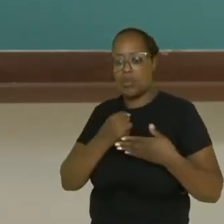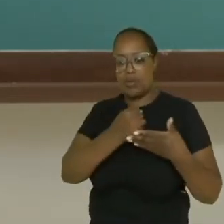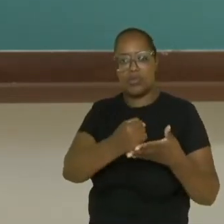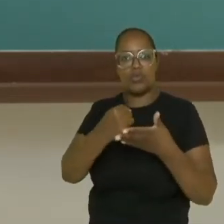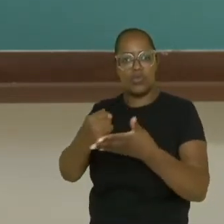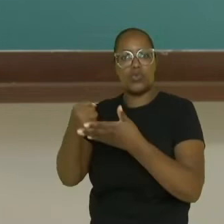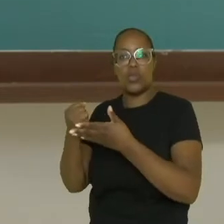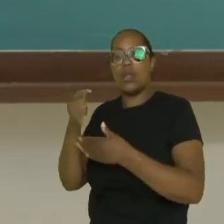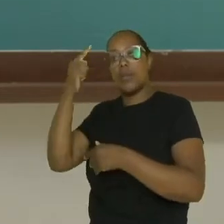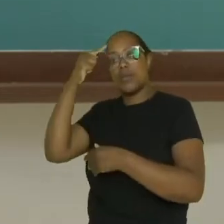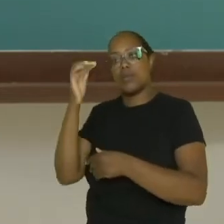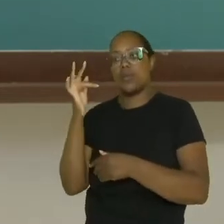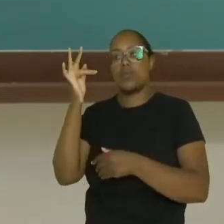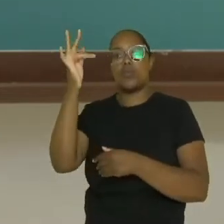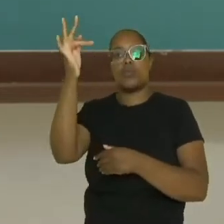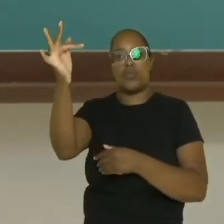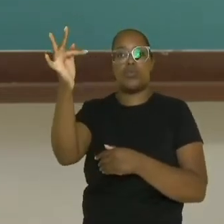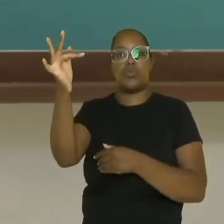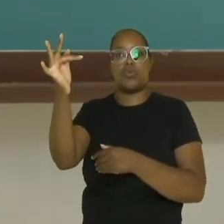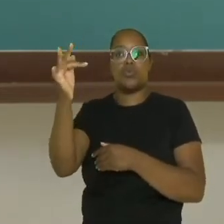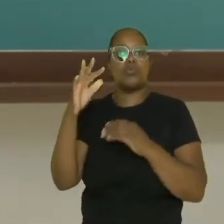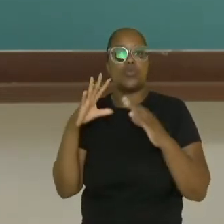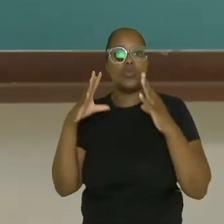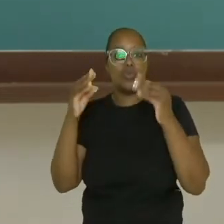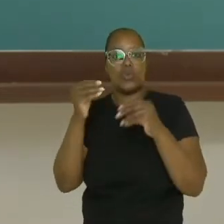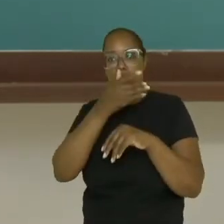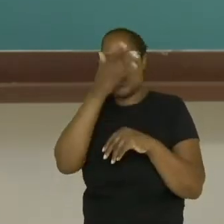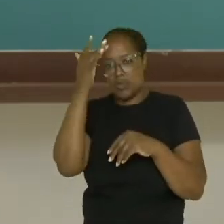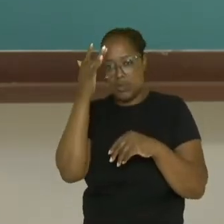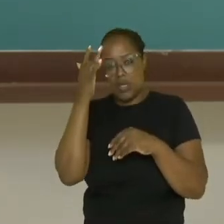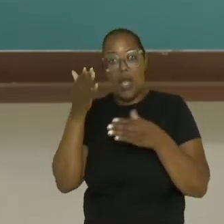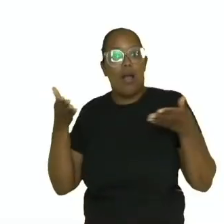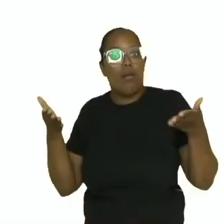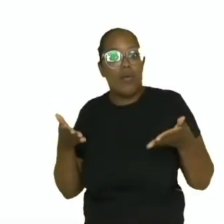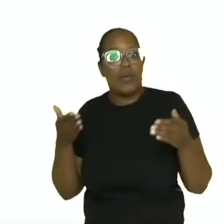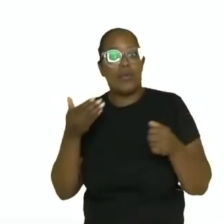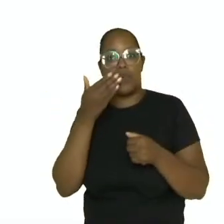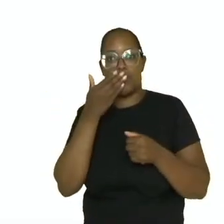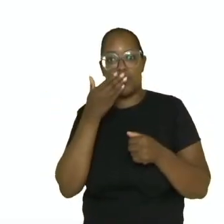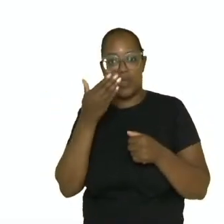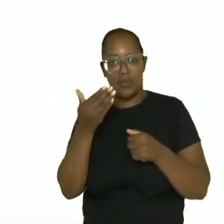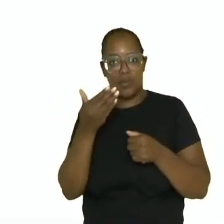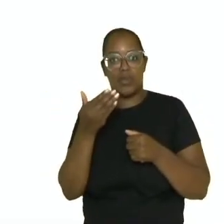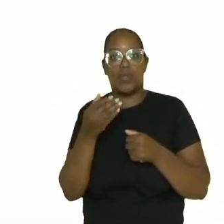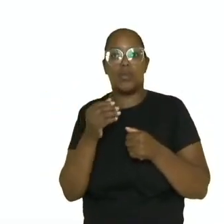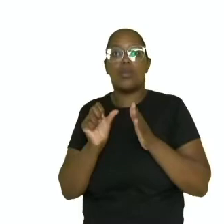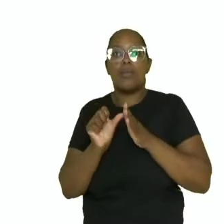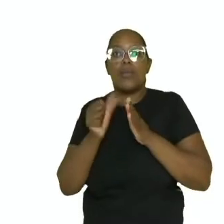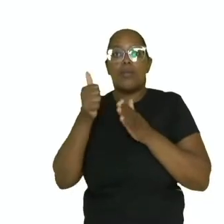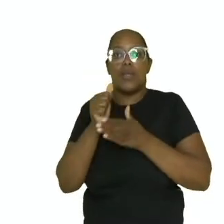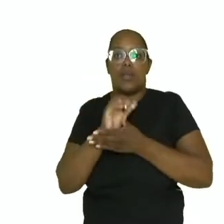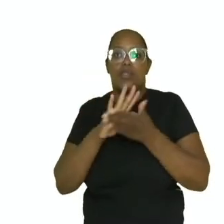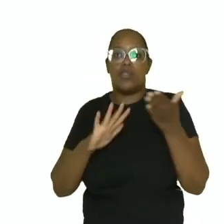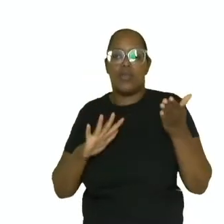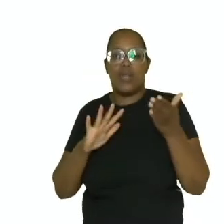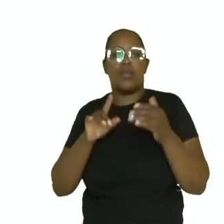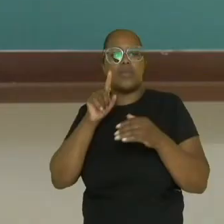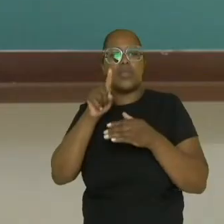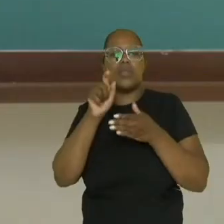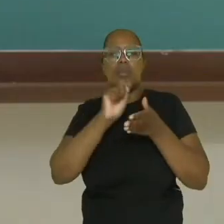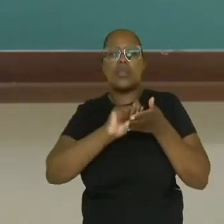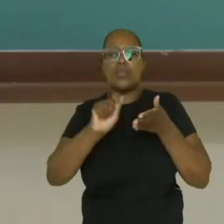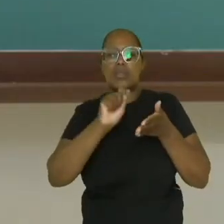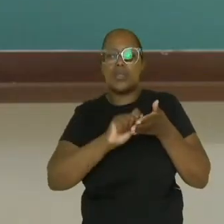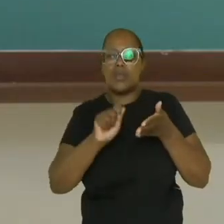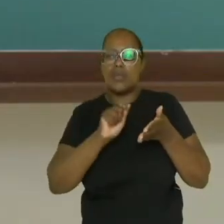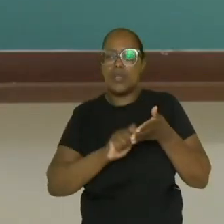o futuro das gerações que estão por vir. Eu vou pedir agora, na nossa primeira atividade, que você escreva o que você entendeu sobre o